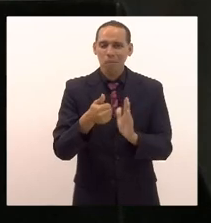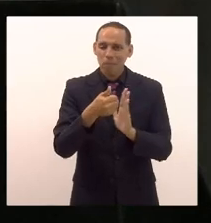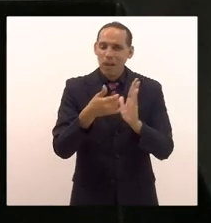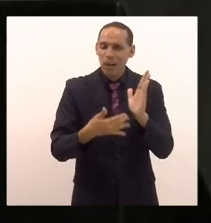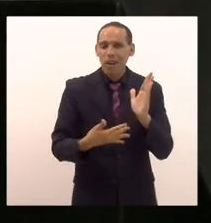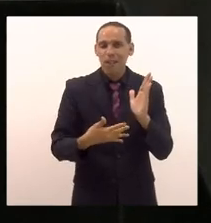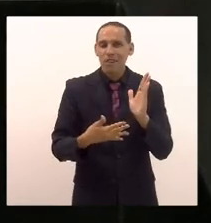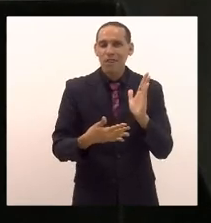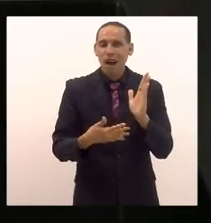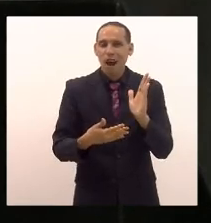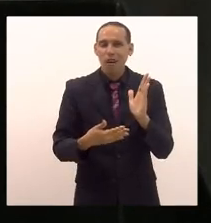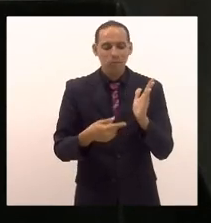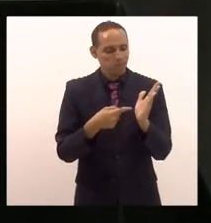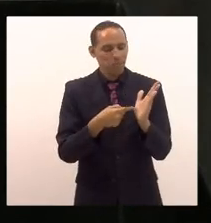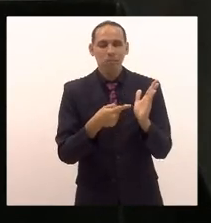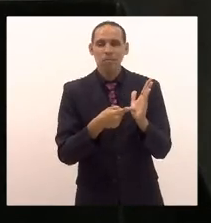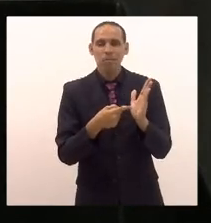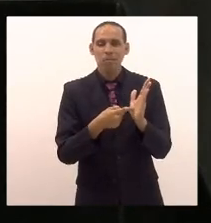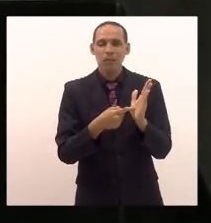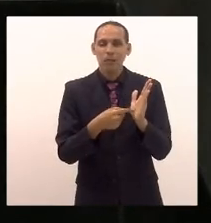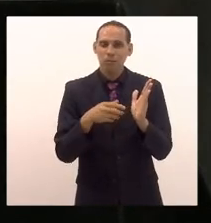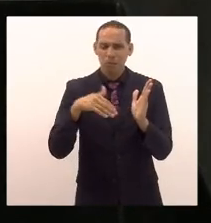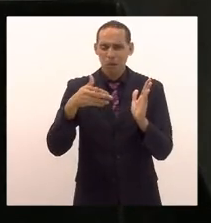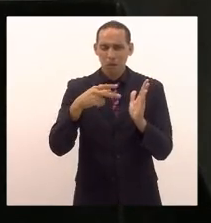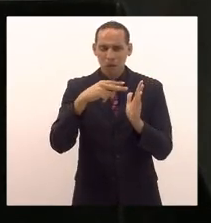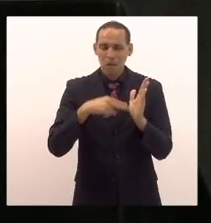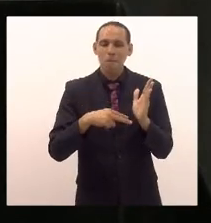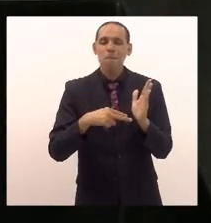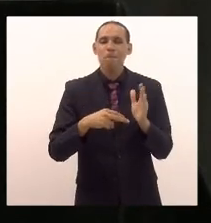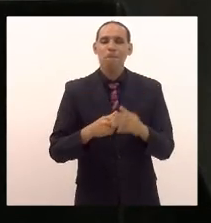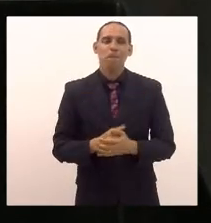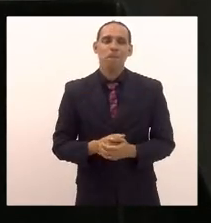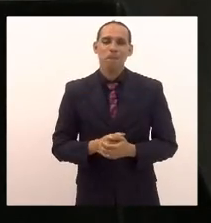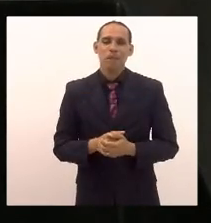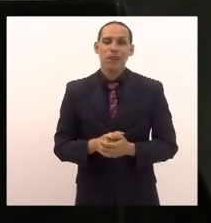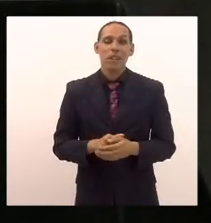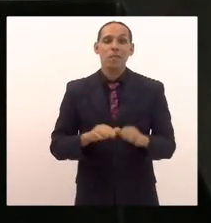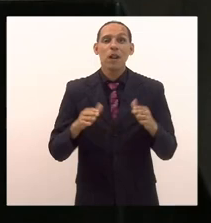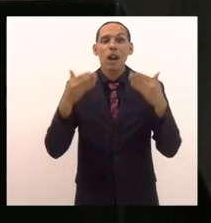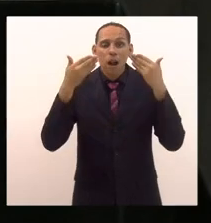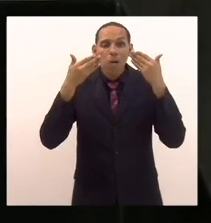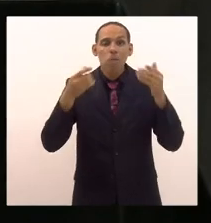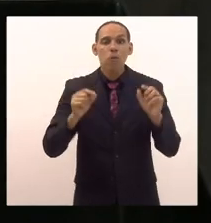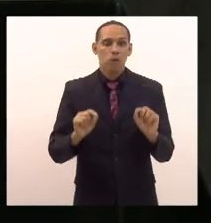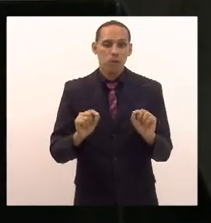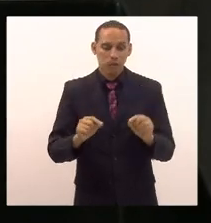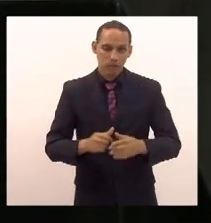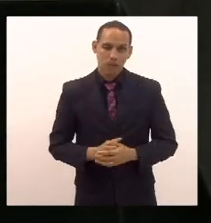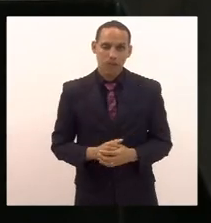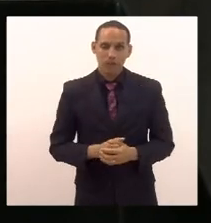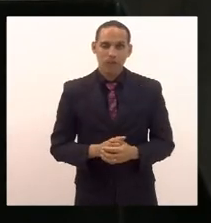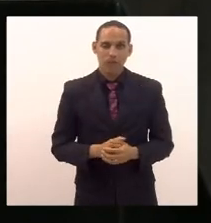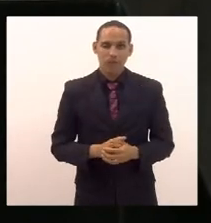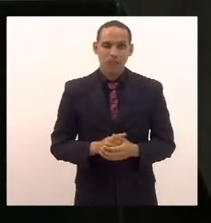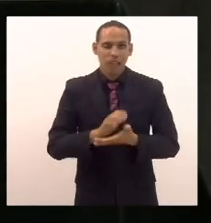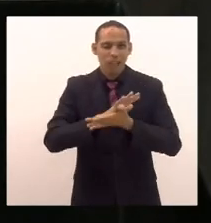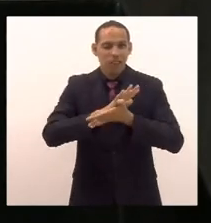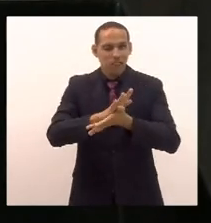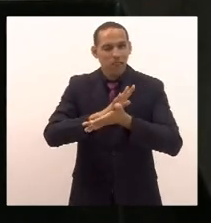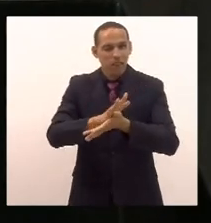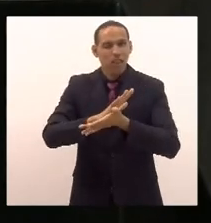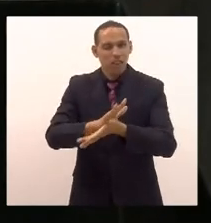matéria impressa né que já já eu vou ler mas Isso demonstra que a discriminação